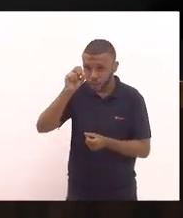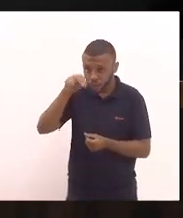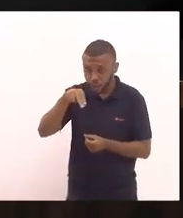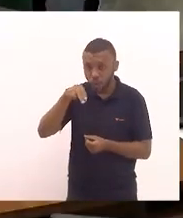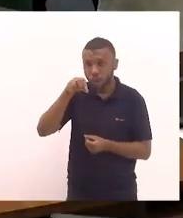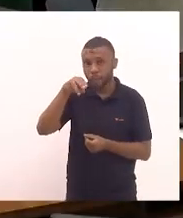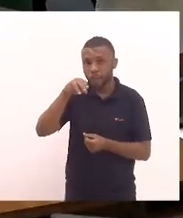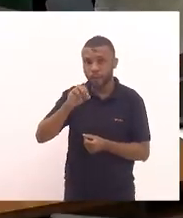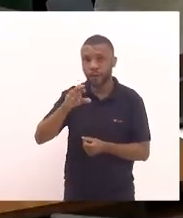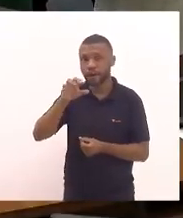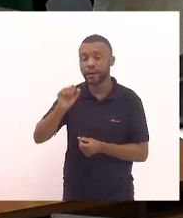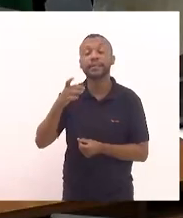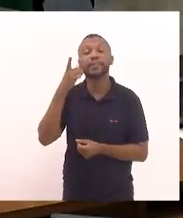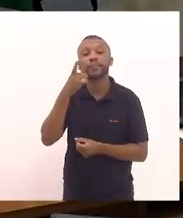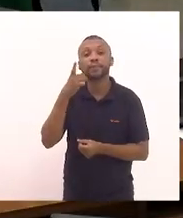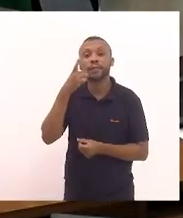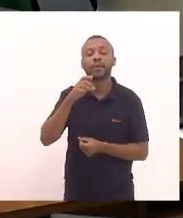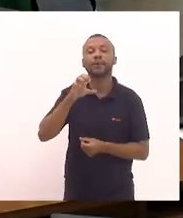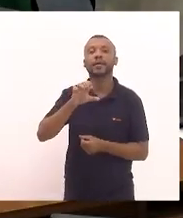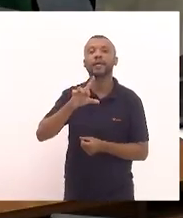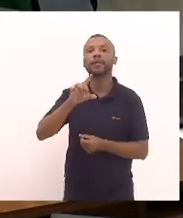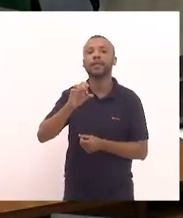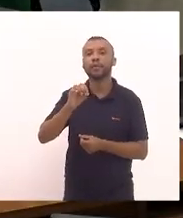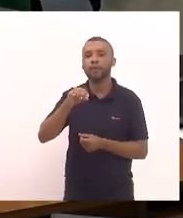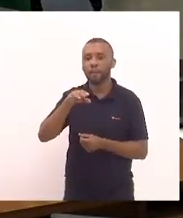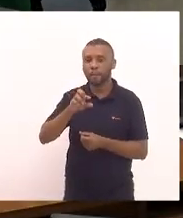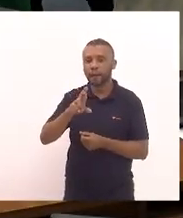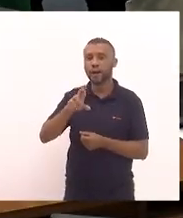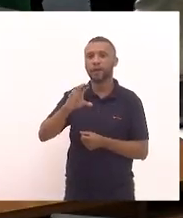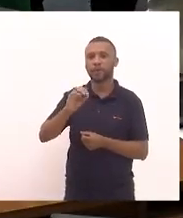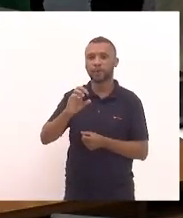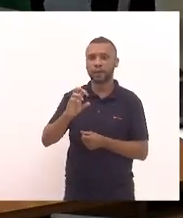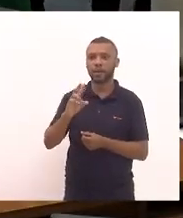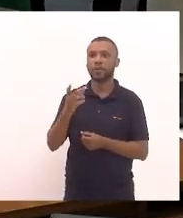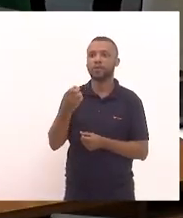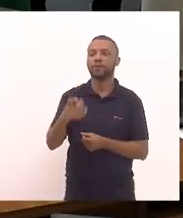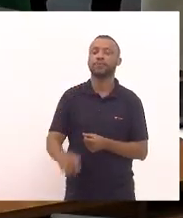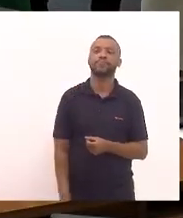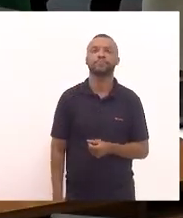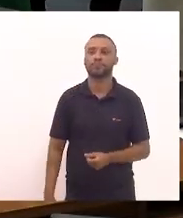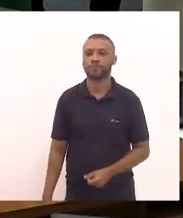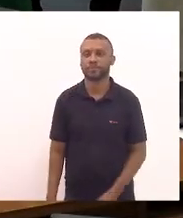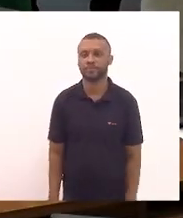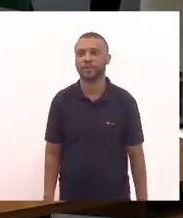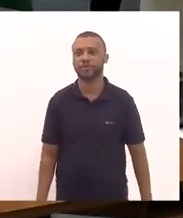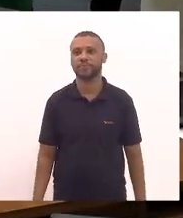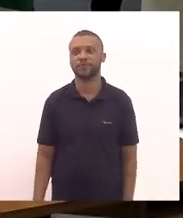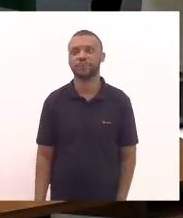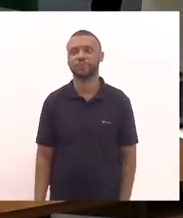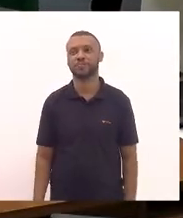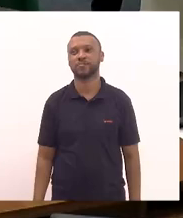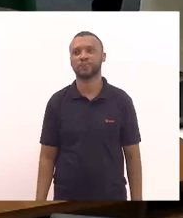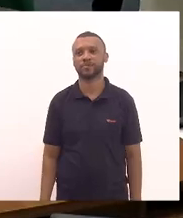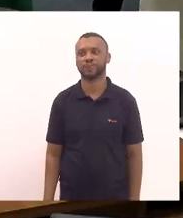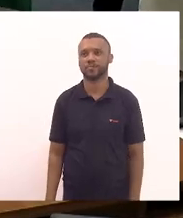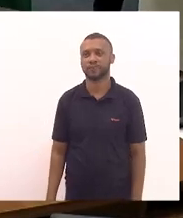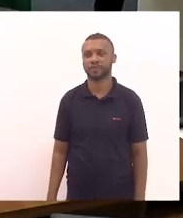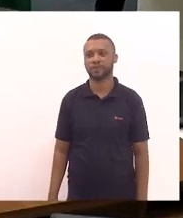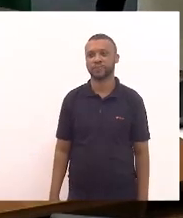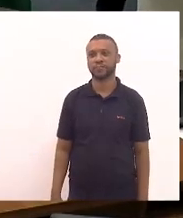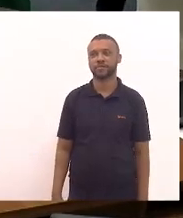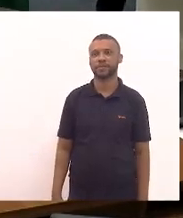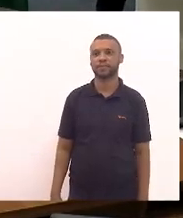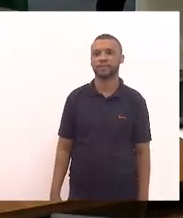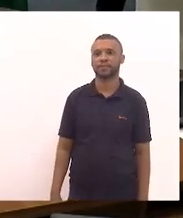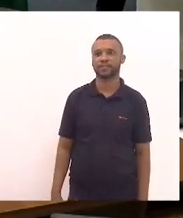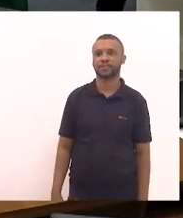Coelho. Eu vou falar rapidinho, senhor. Virou um maior sucesso na política. O governo está cumprindo, que bom. Botou uma